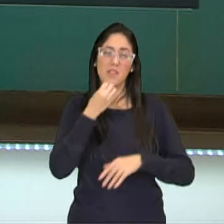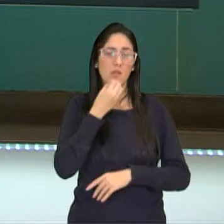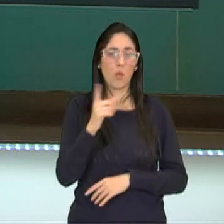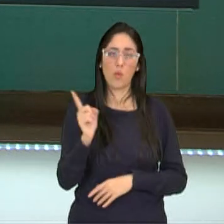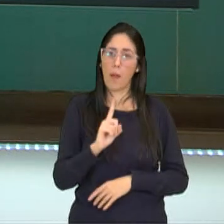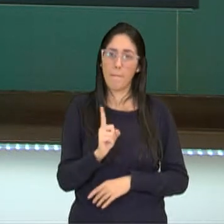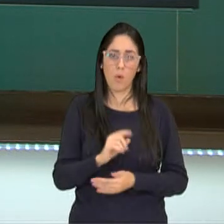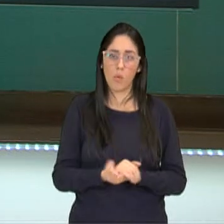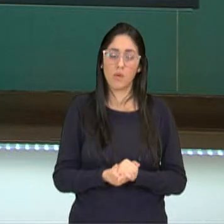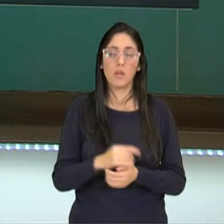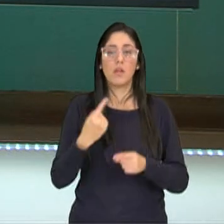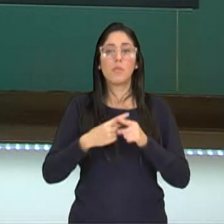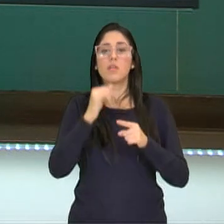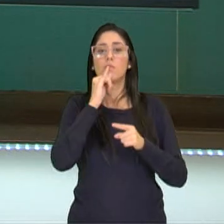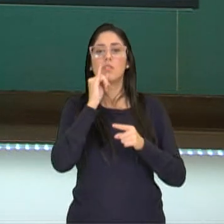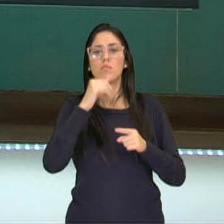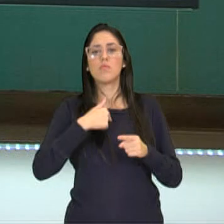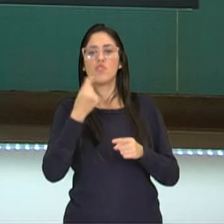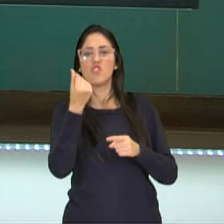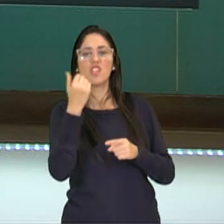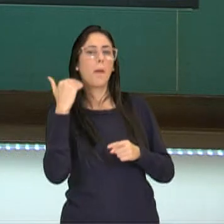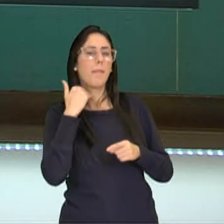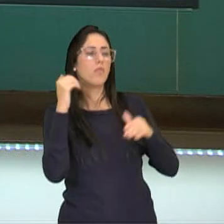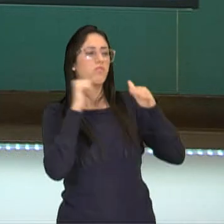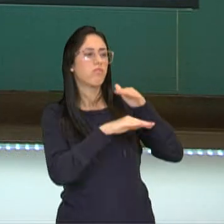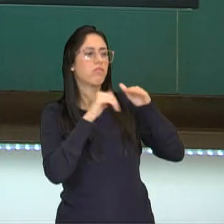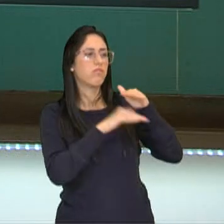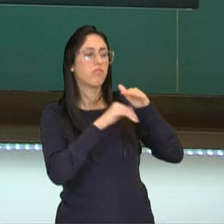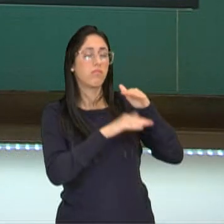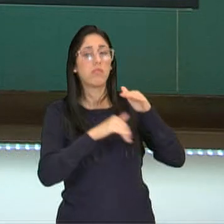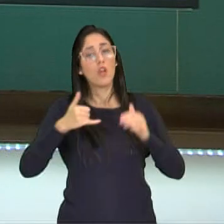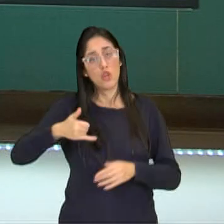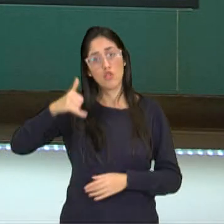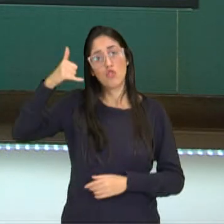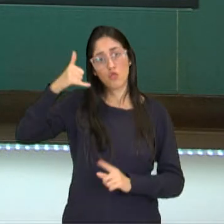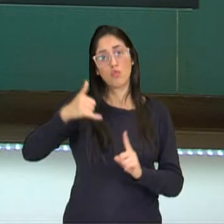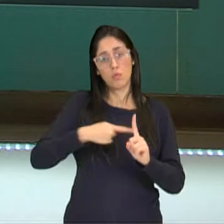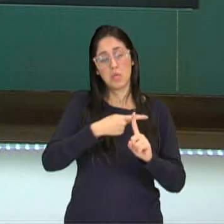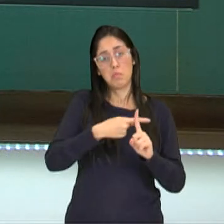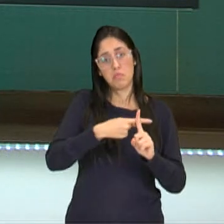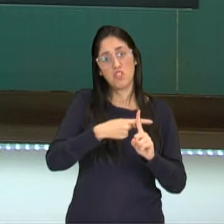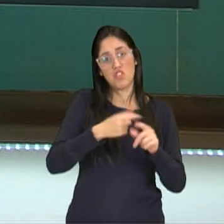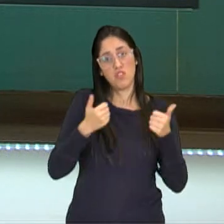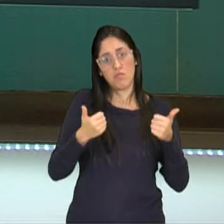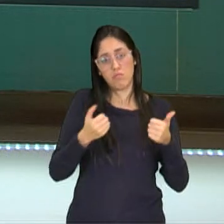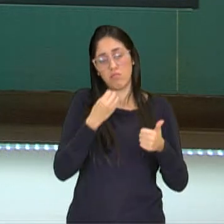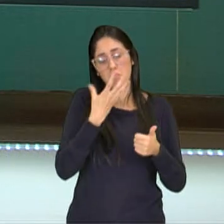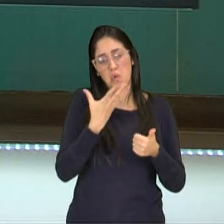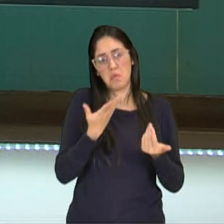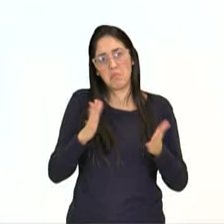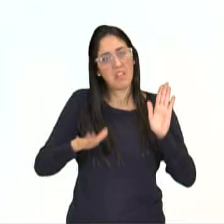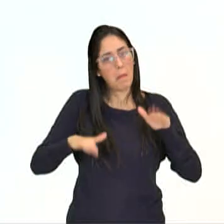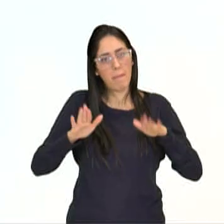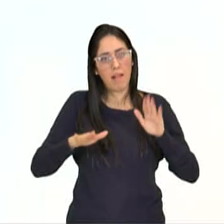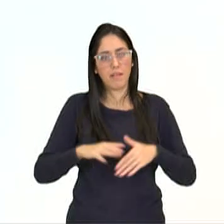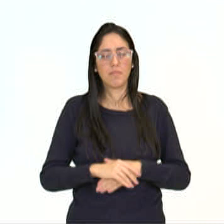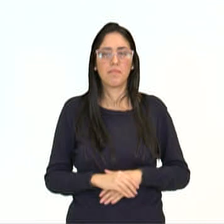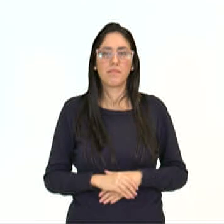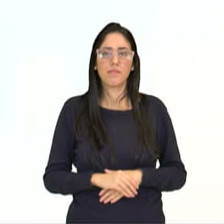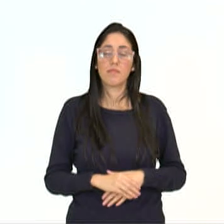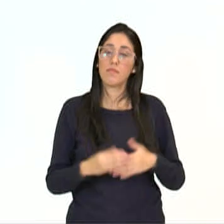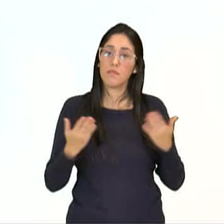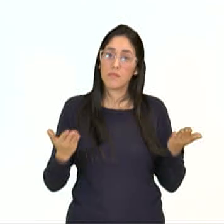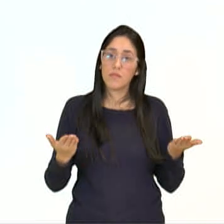Porque no caso do juro de uma aplicação financeira, para nós será um juro positivo que está aumentando o nosso capital. Então, para a gente